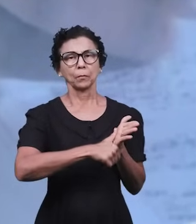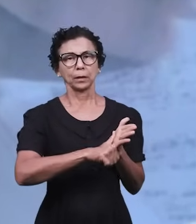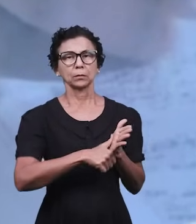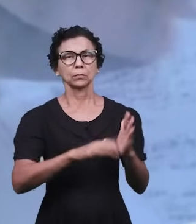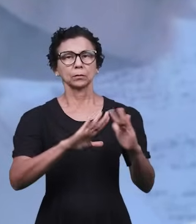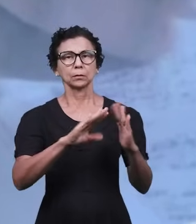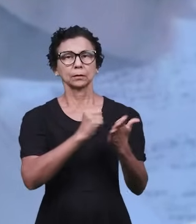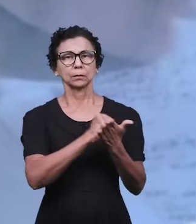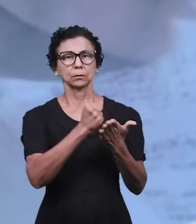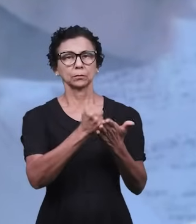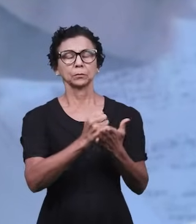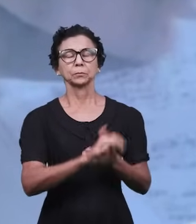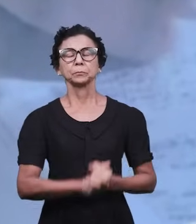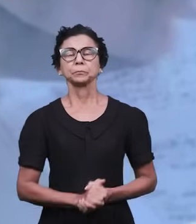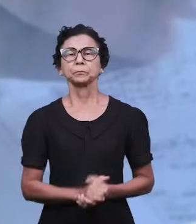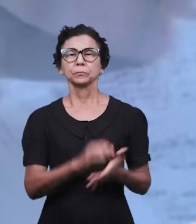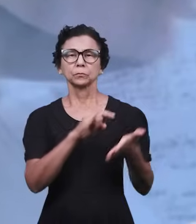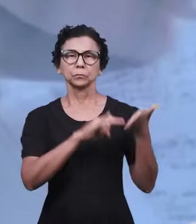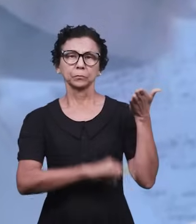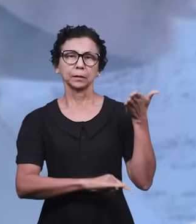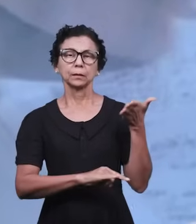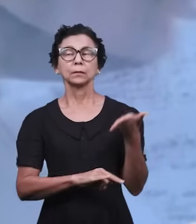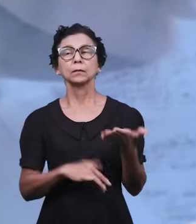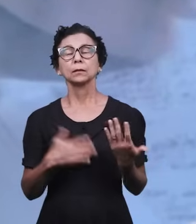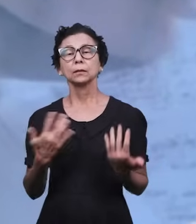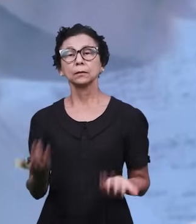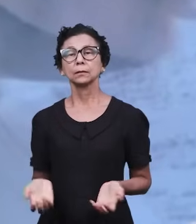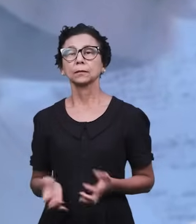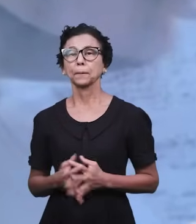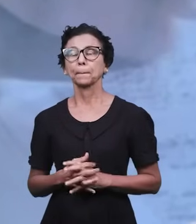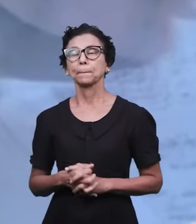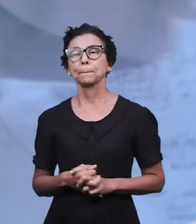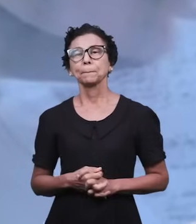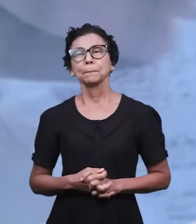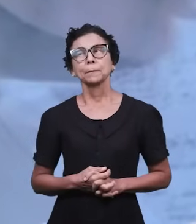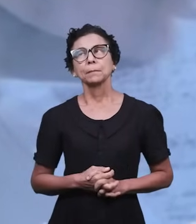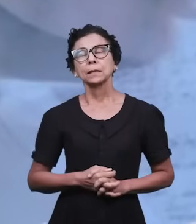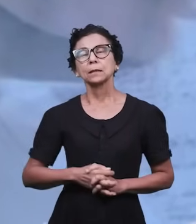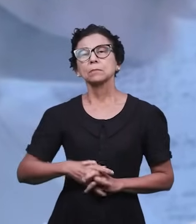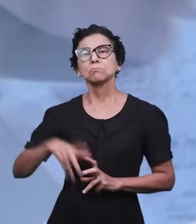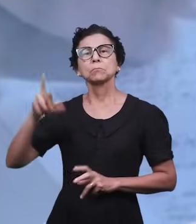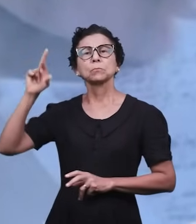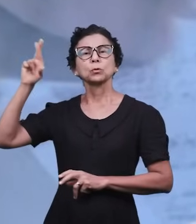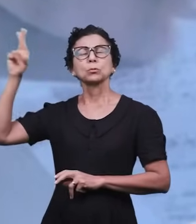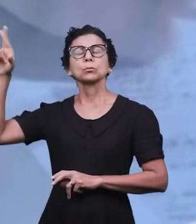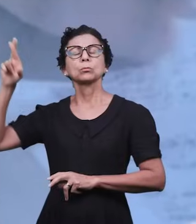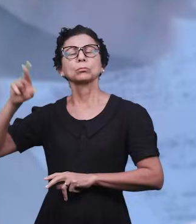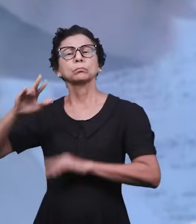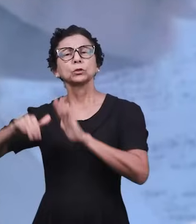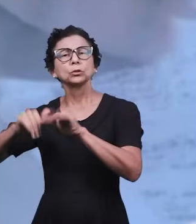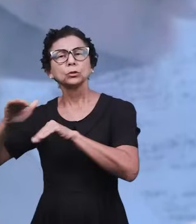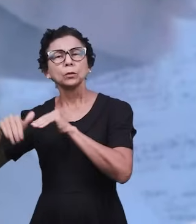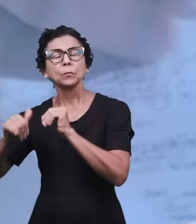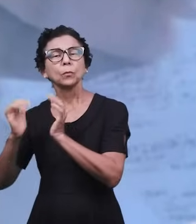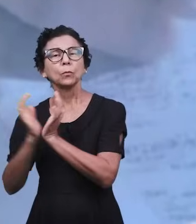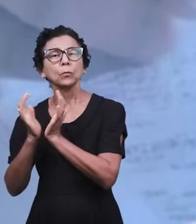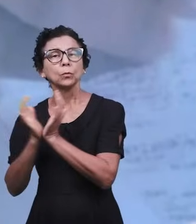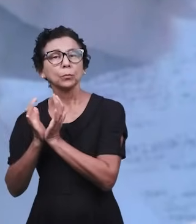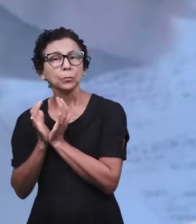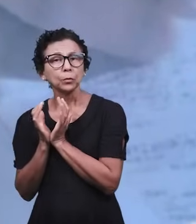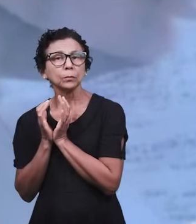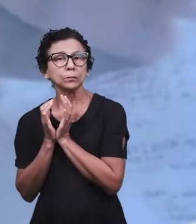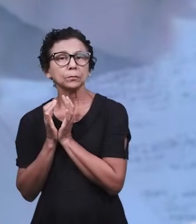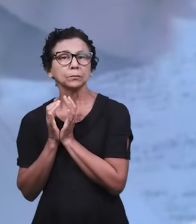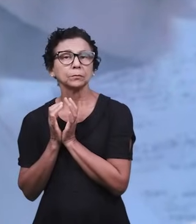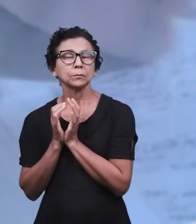igreja, isso é importante, né? Mas a igreja surgiu desse despertamento, podemos dizer assim, né? Esse despertamento espiritual